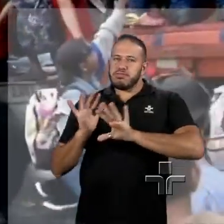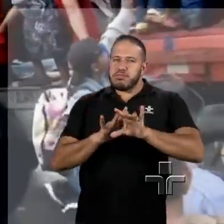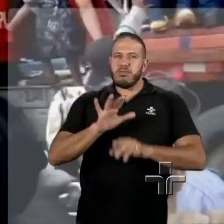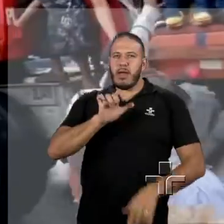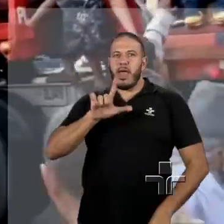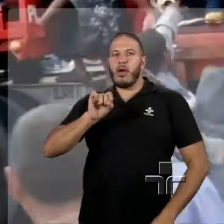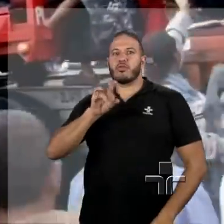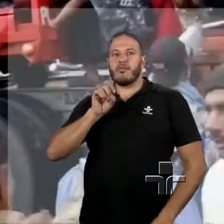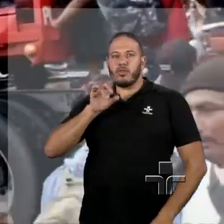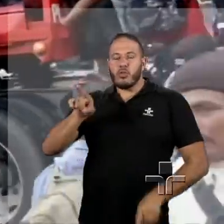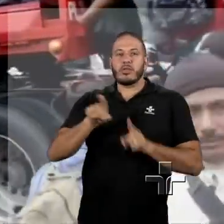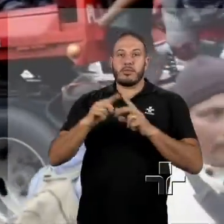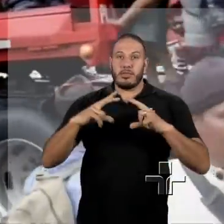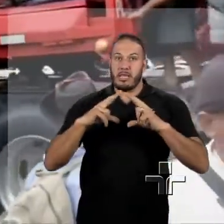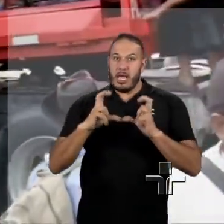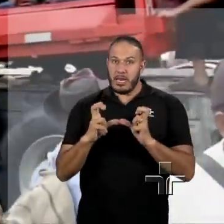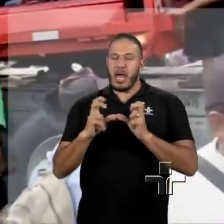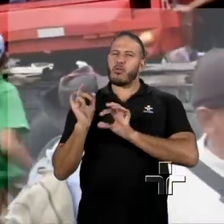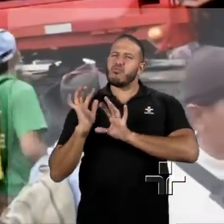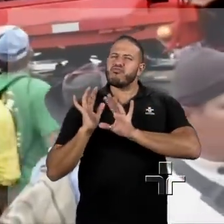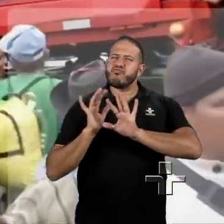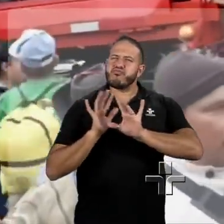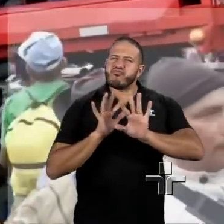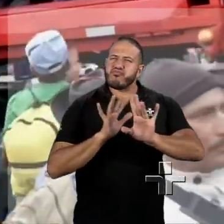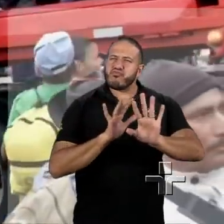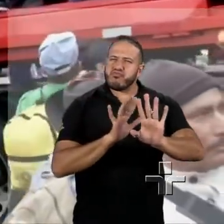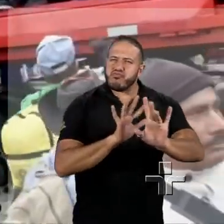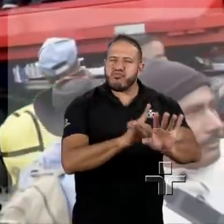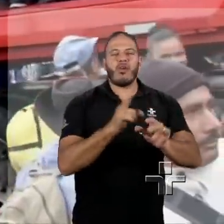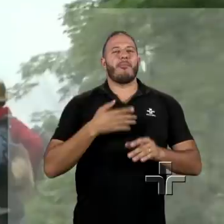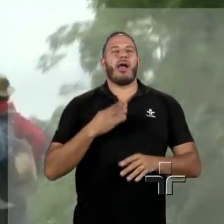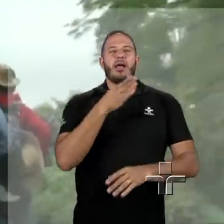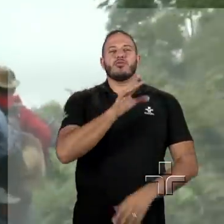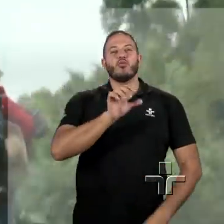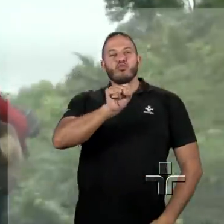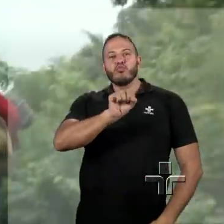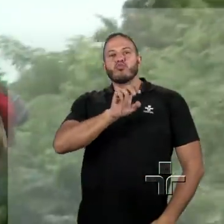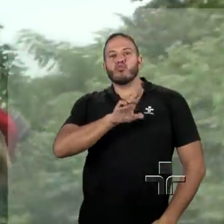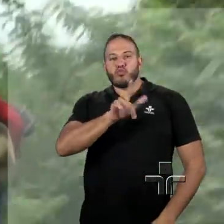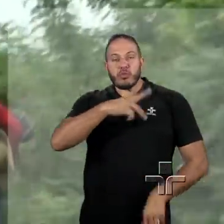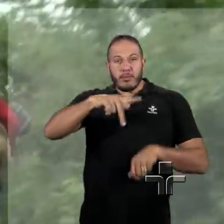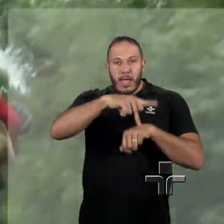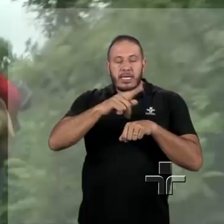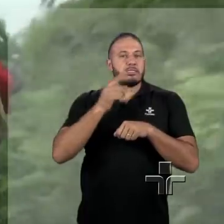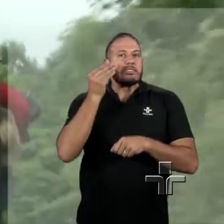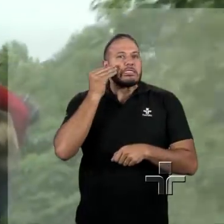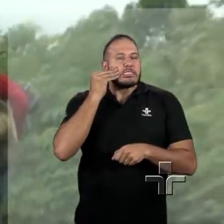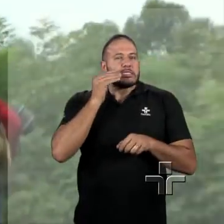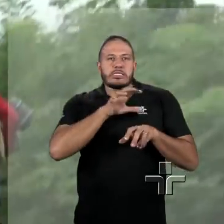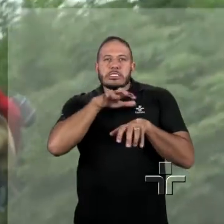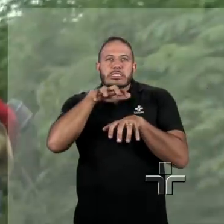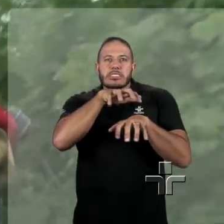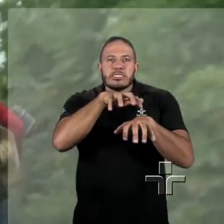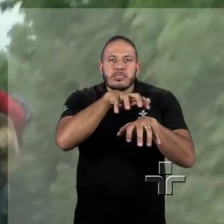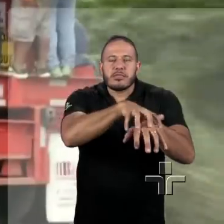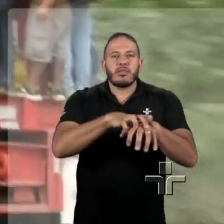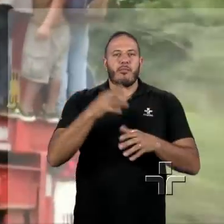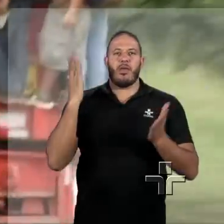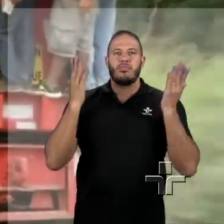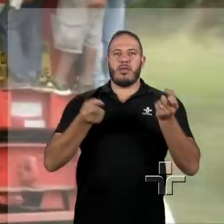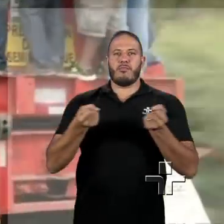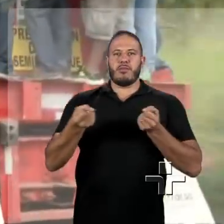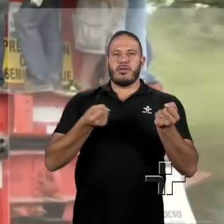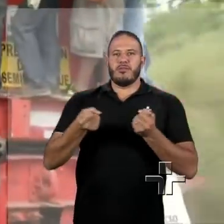Salvador e Nicarágua seguem a marcha mais ao sul do país e se arriscam no trajeto em cima de caminhões.